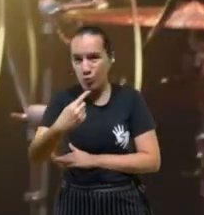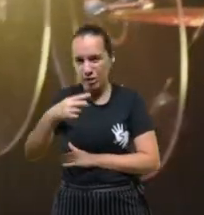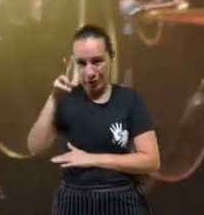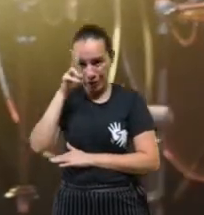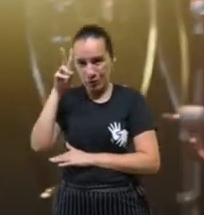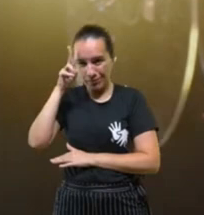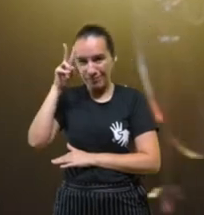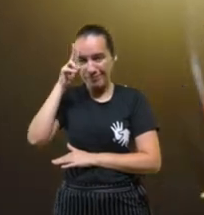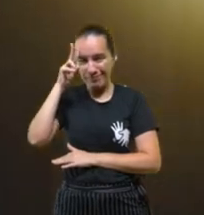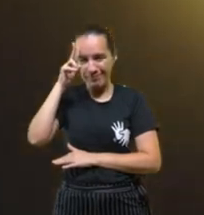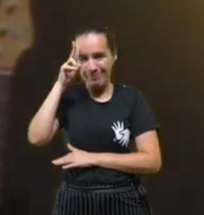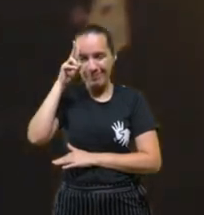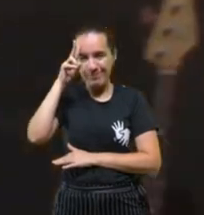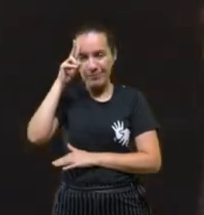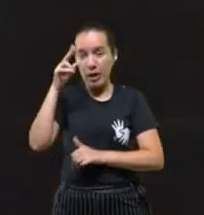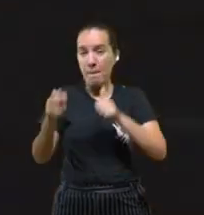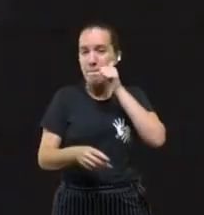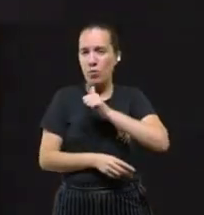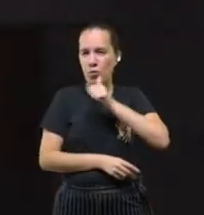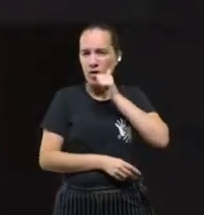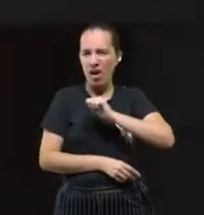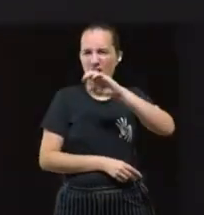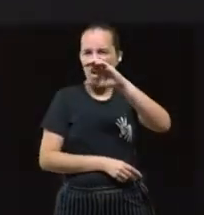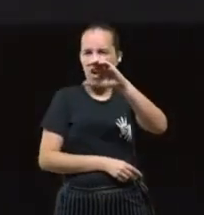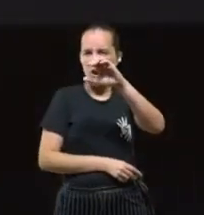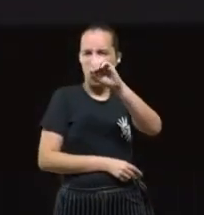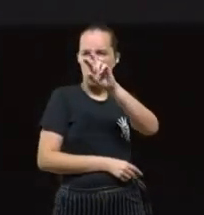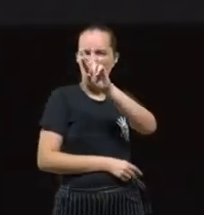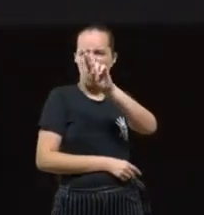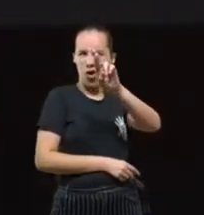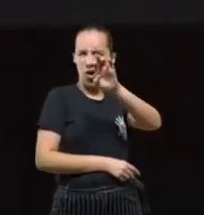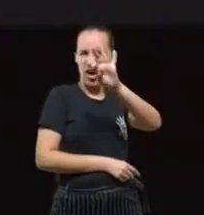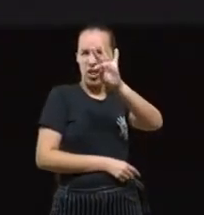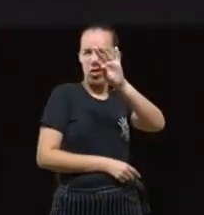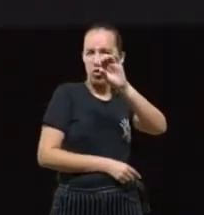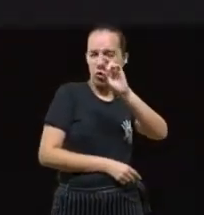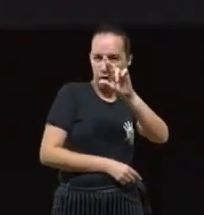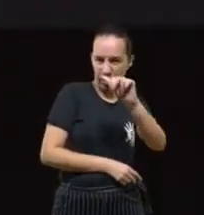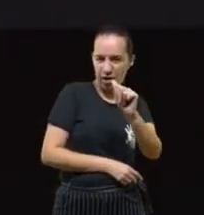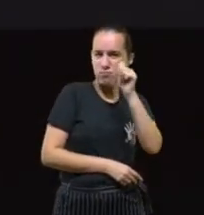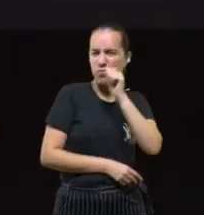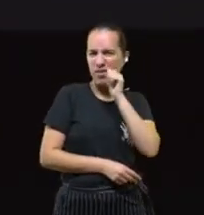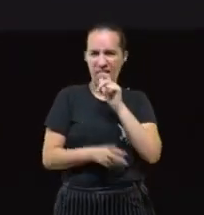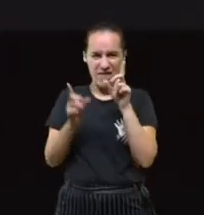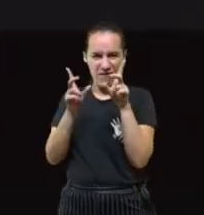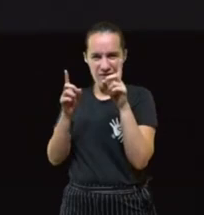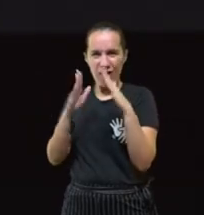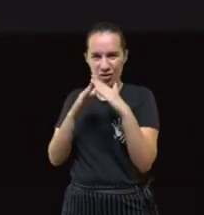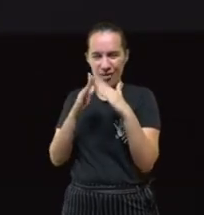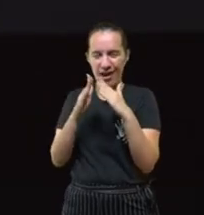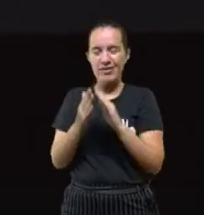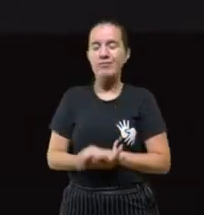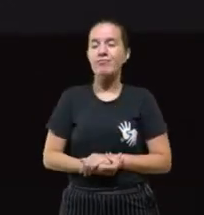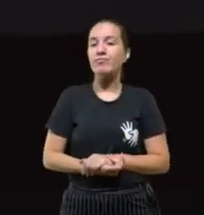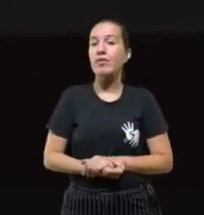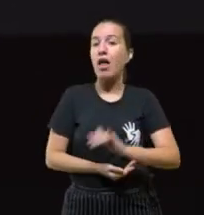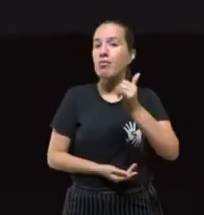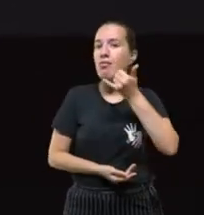segunda, a corretora, eu tenho uma corretora brasileira lá nos Estados Unidos, ela me liga: Marco, achei sua